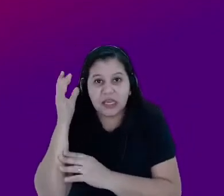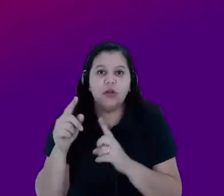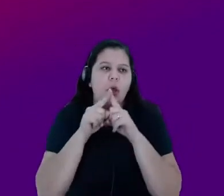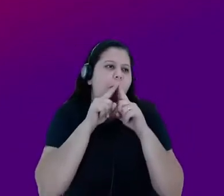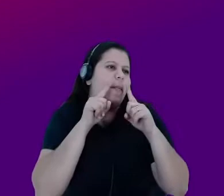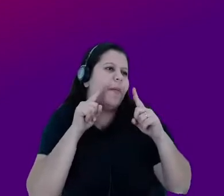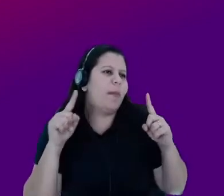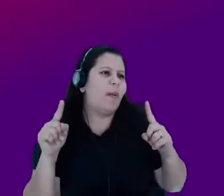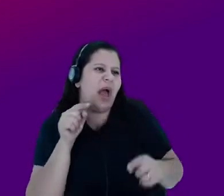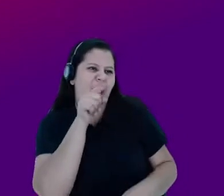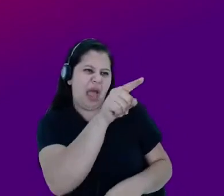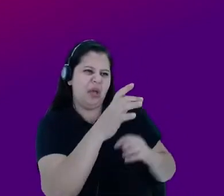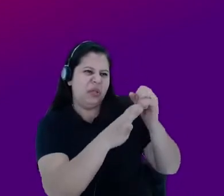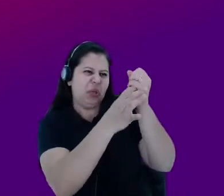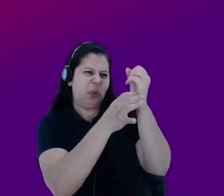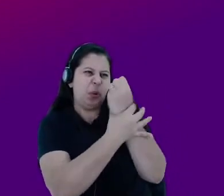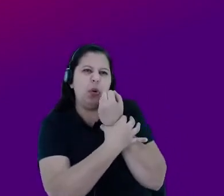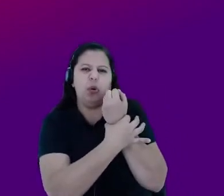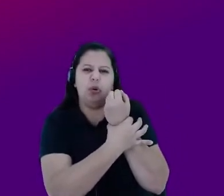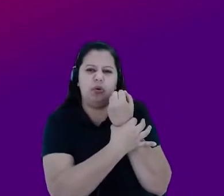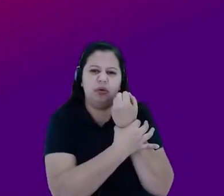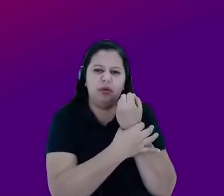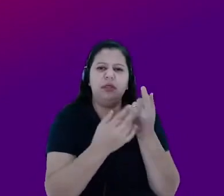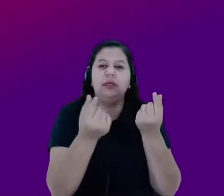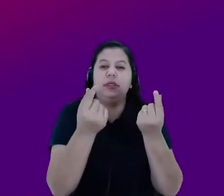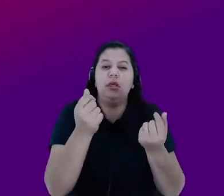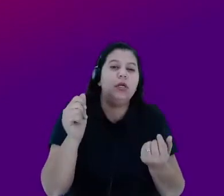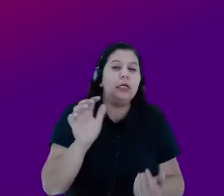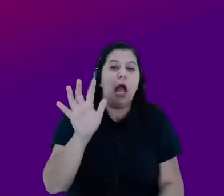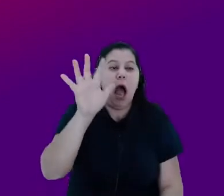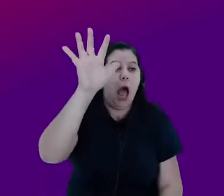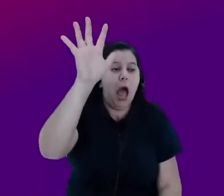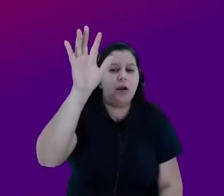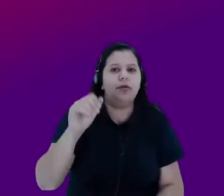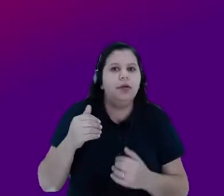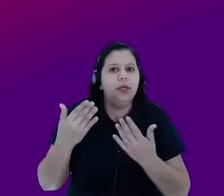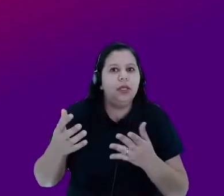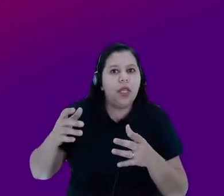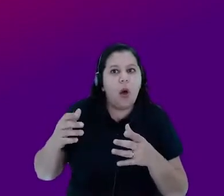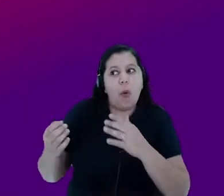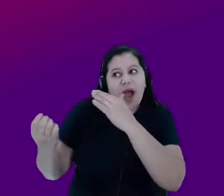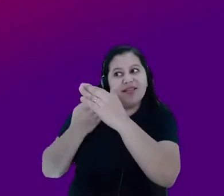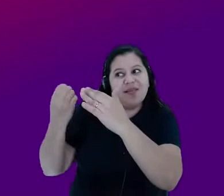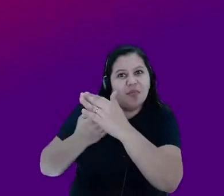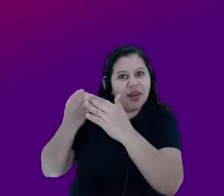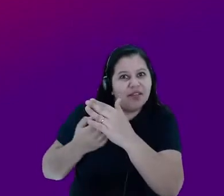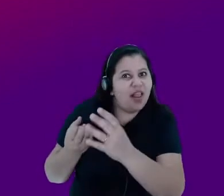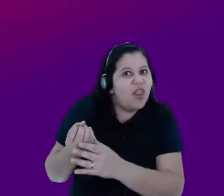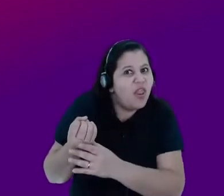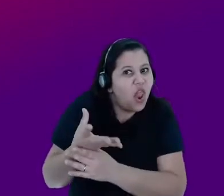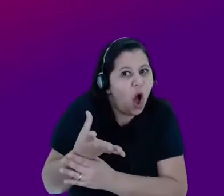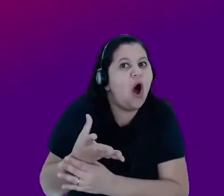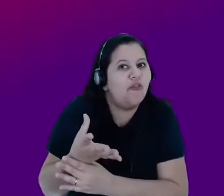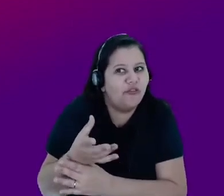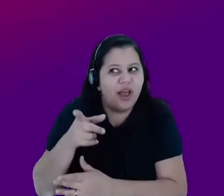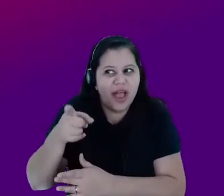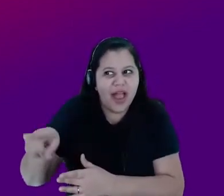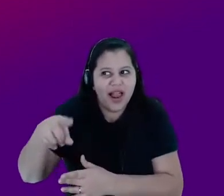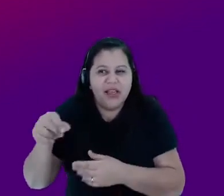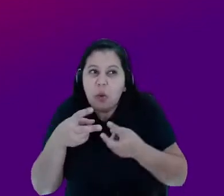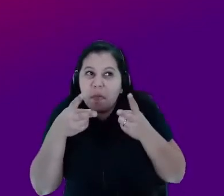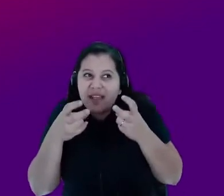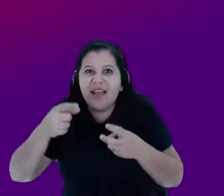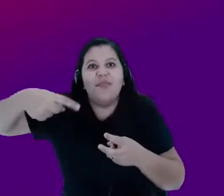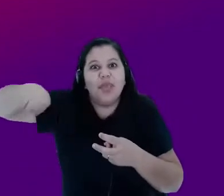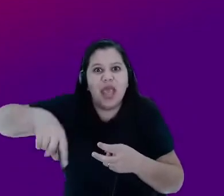Enquanto isso, essas insurtechs, né, que vêm entrando, se alimentam dessa percepção. Então, uma coisa que a gente pode ter certeza é que